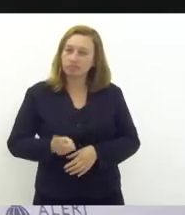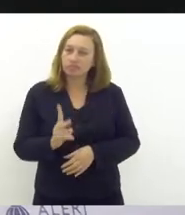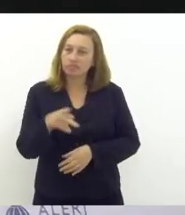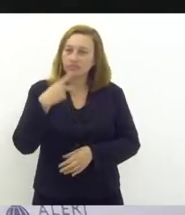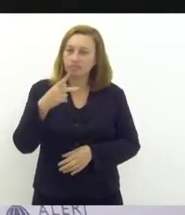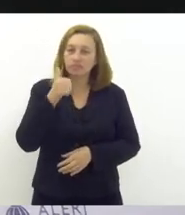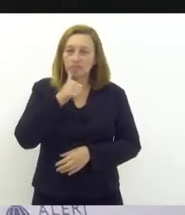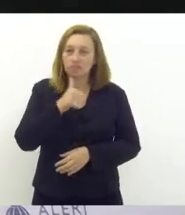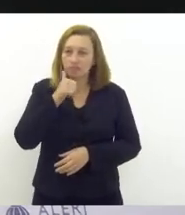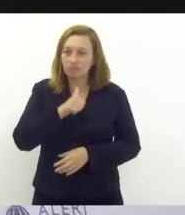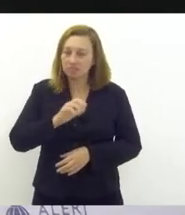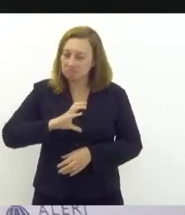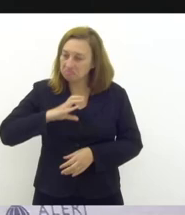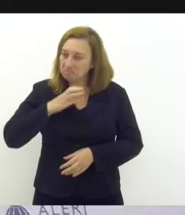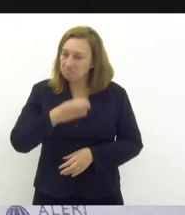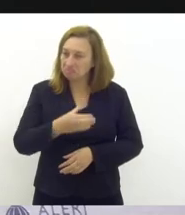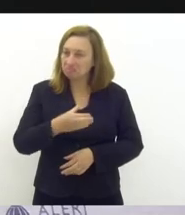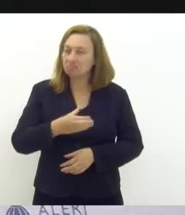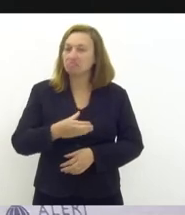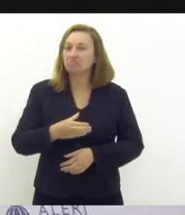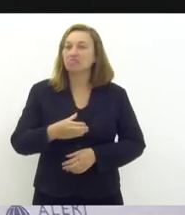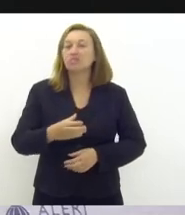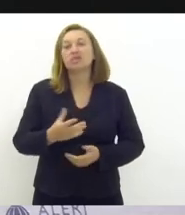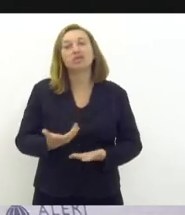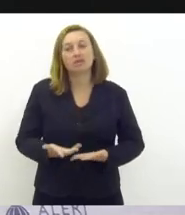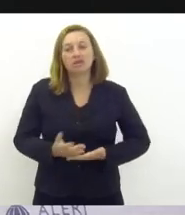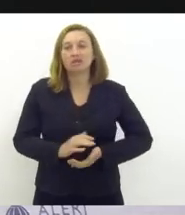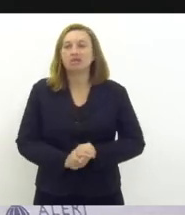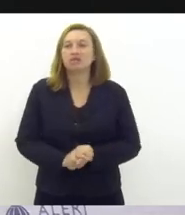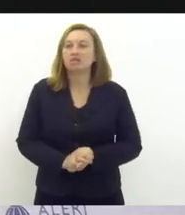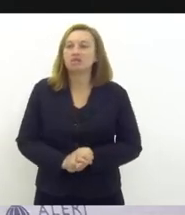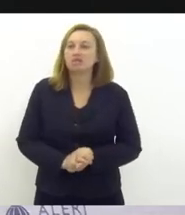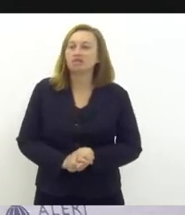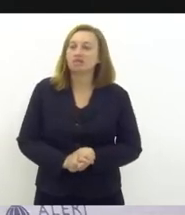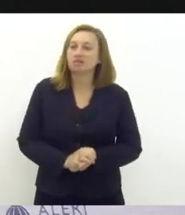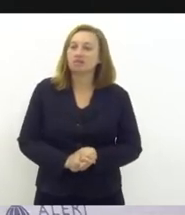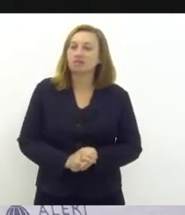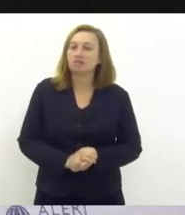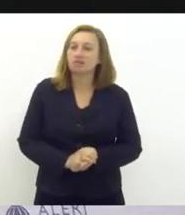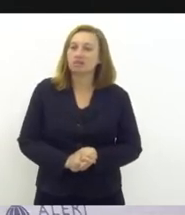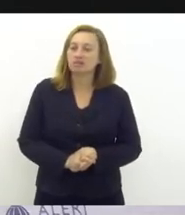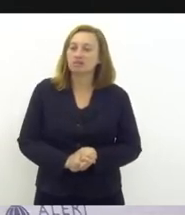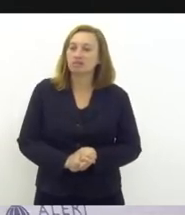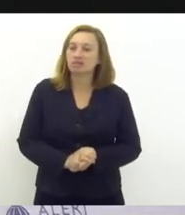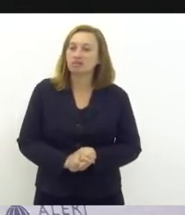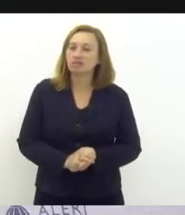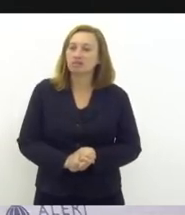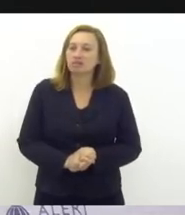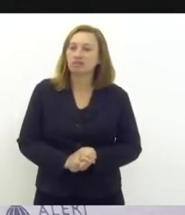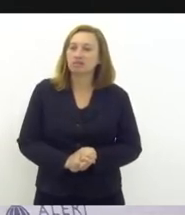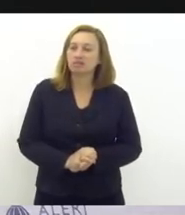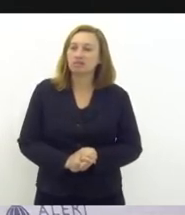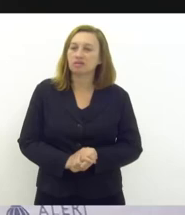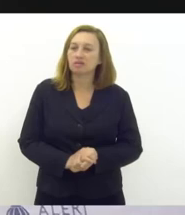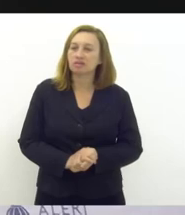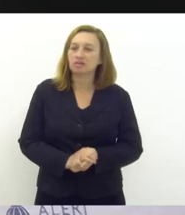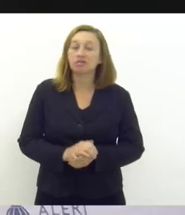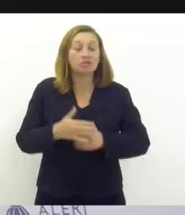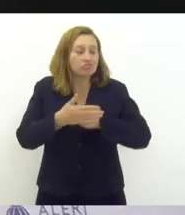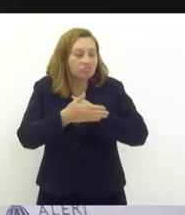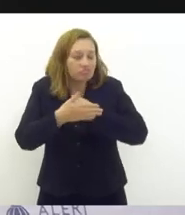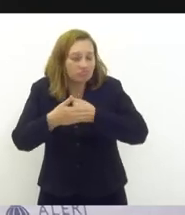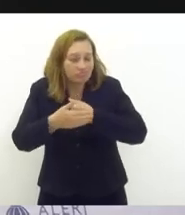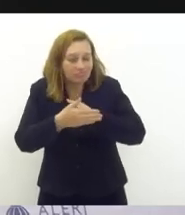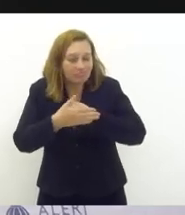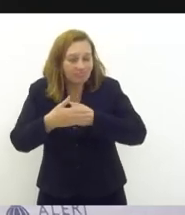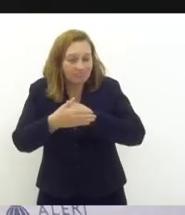era uma mulher de muita fibra né embora aí eh personificada eh uma mulher de de ternura carinhosa